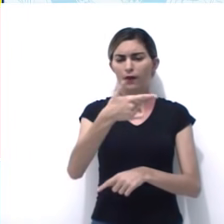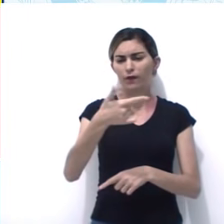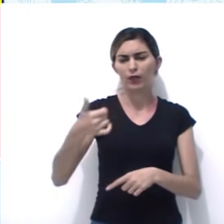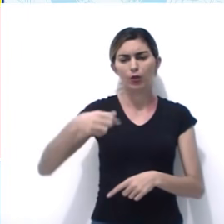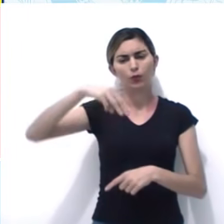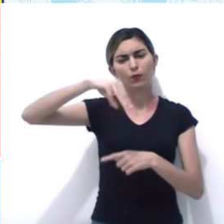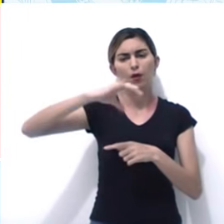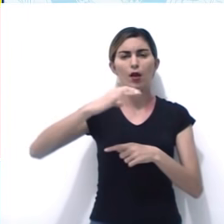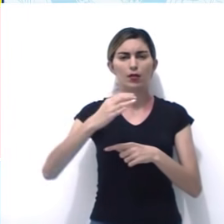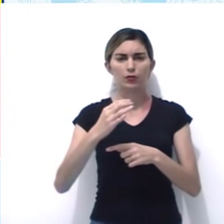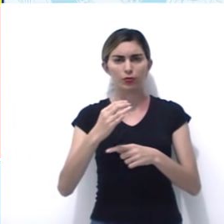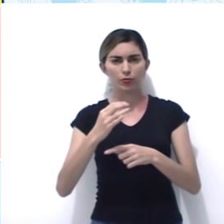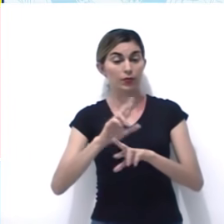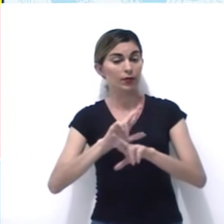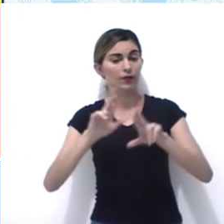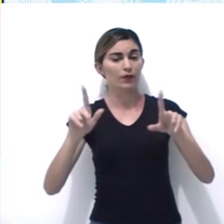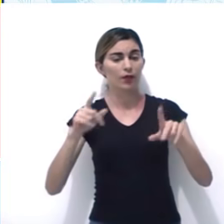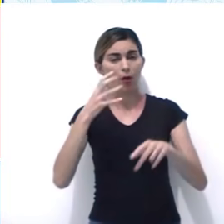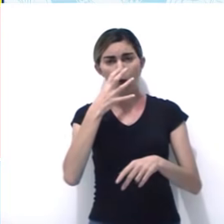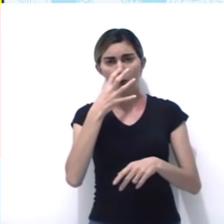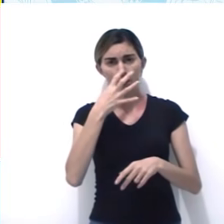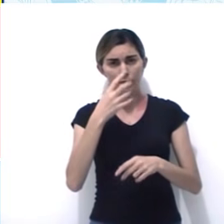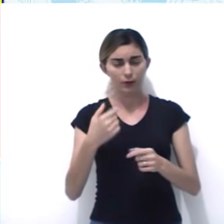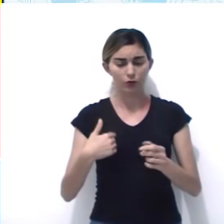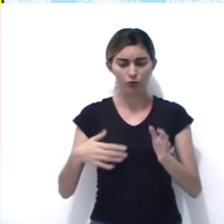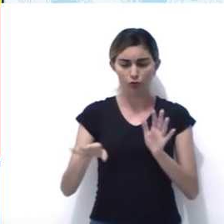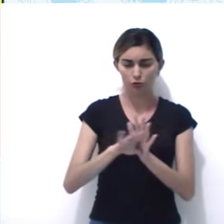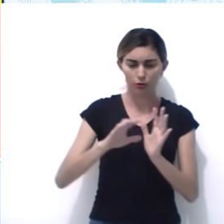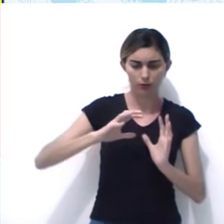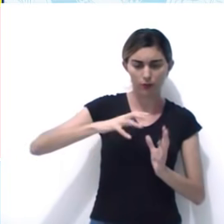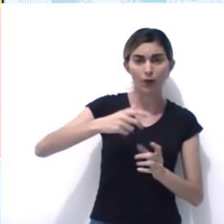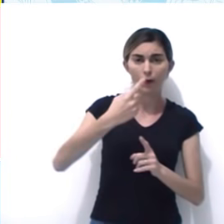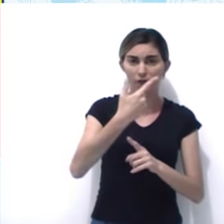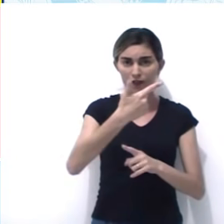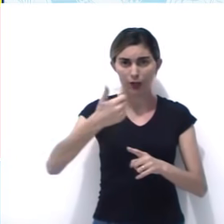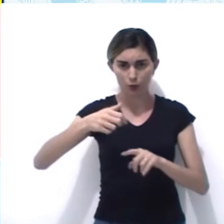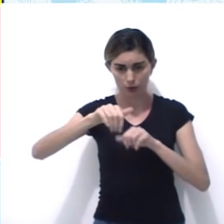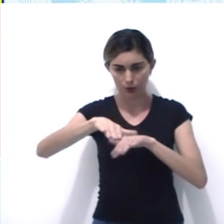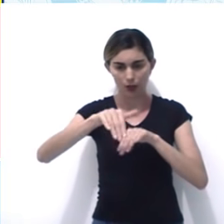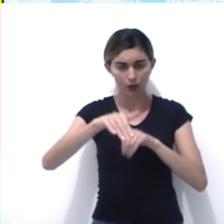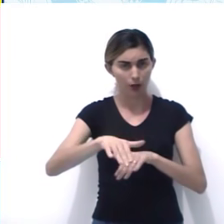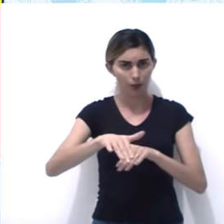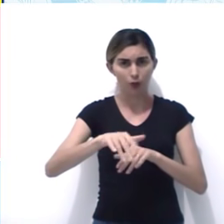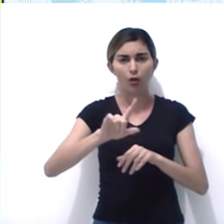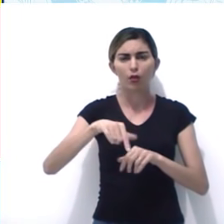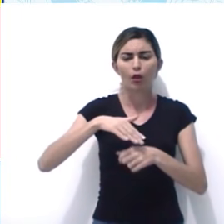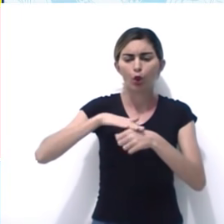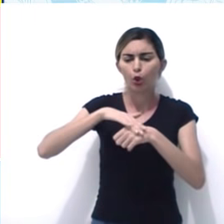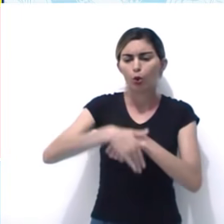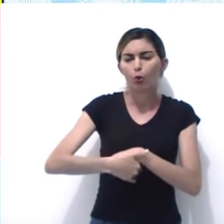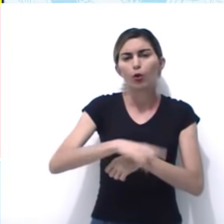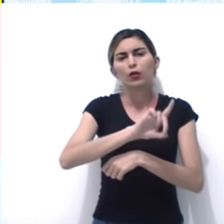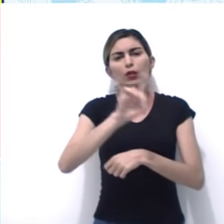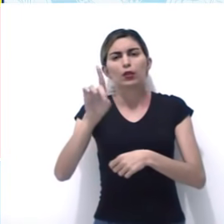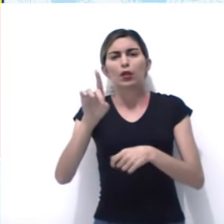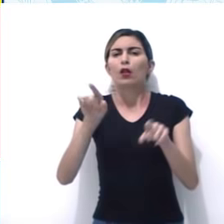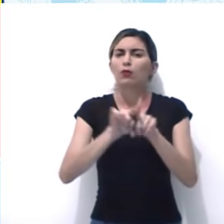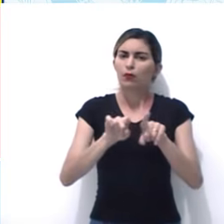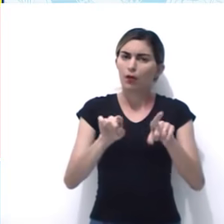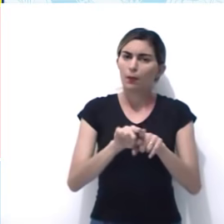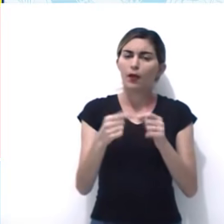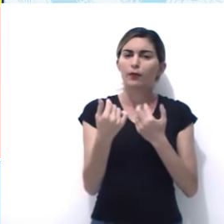então observe aqui quando chega mais essa posição nós vamos ter noites e dias também